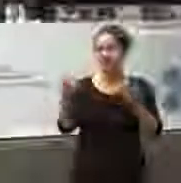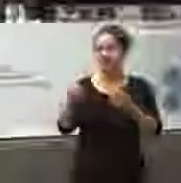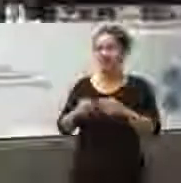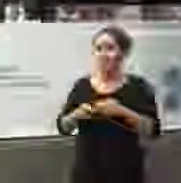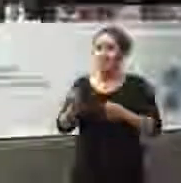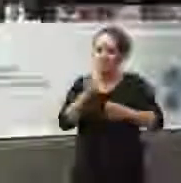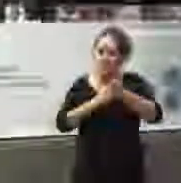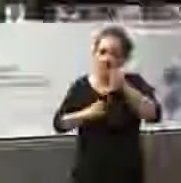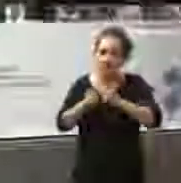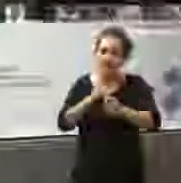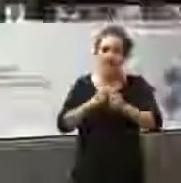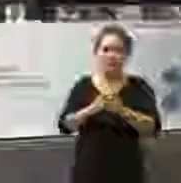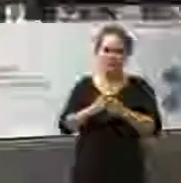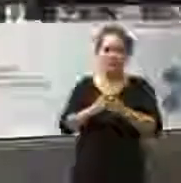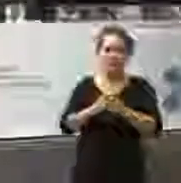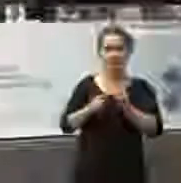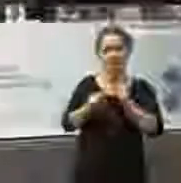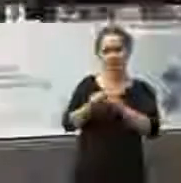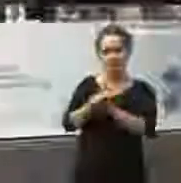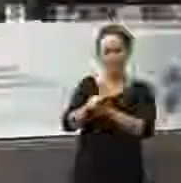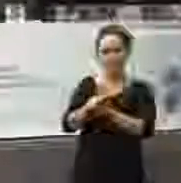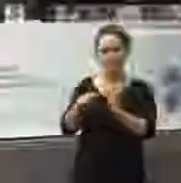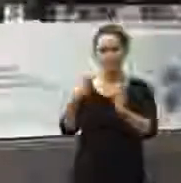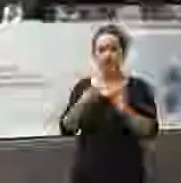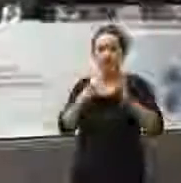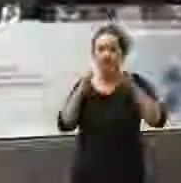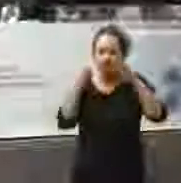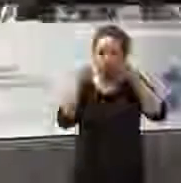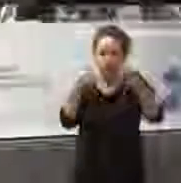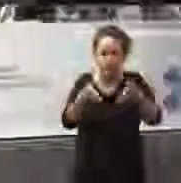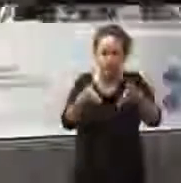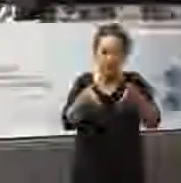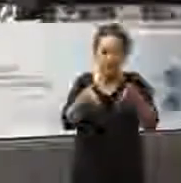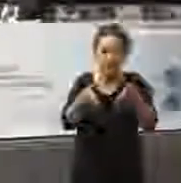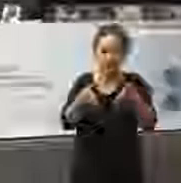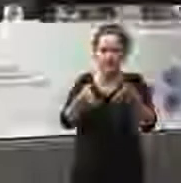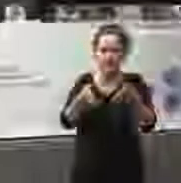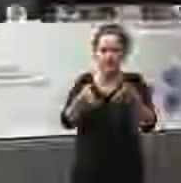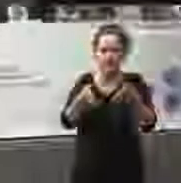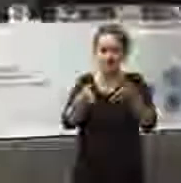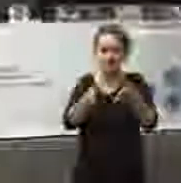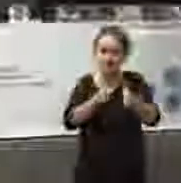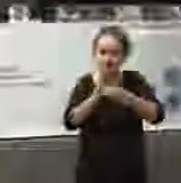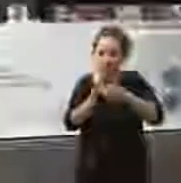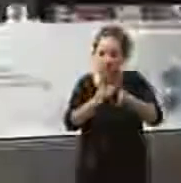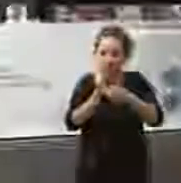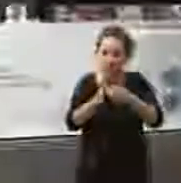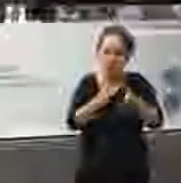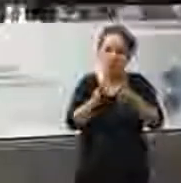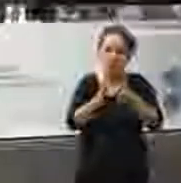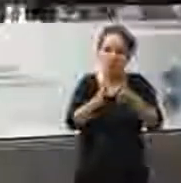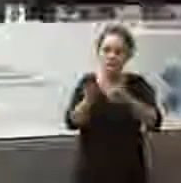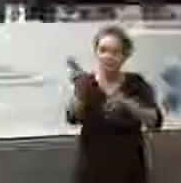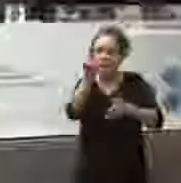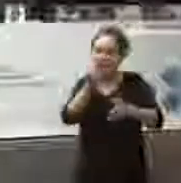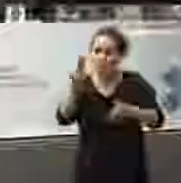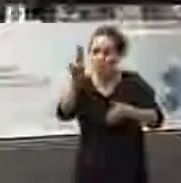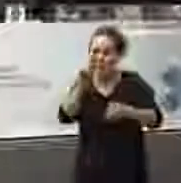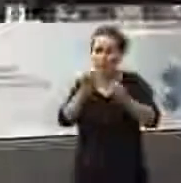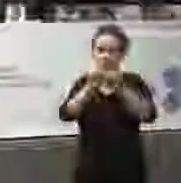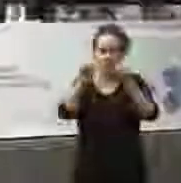assistencial nós vamos ter então esse foco no acesso e equânime do usuário ao